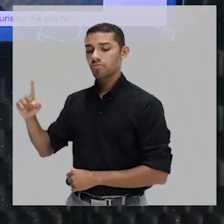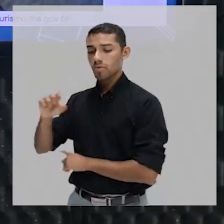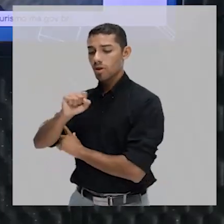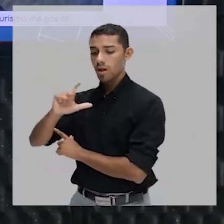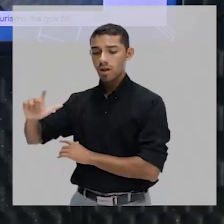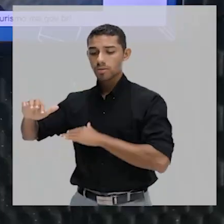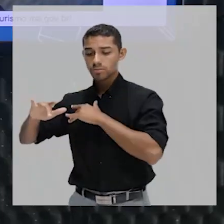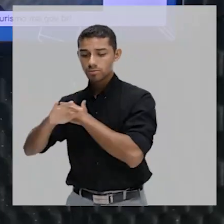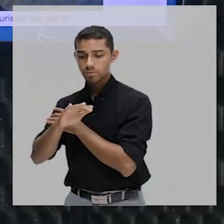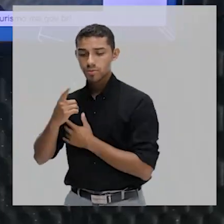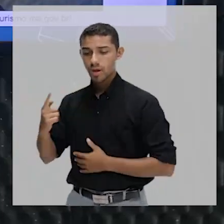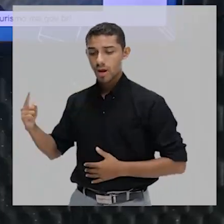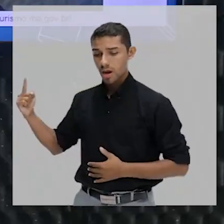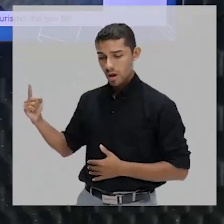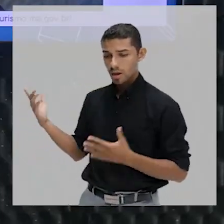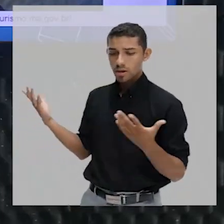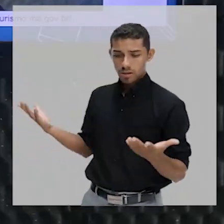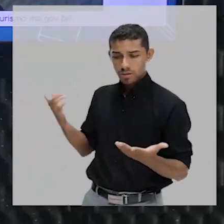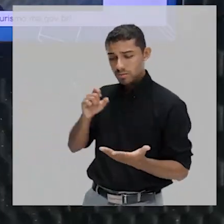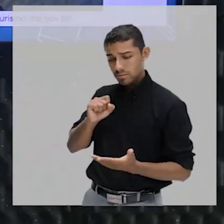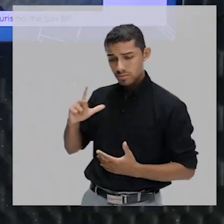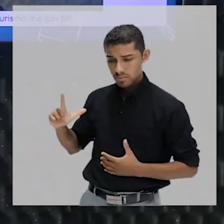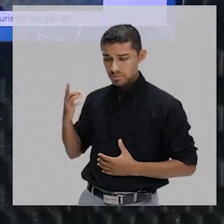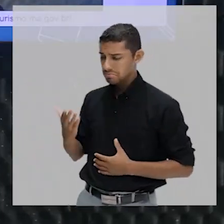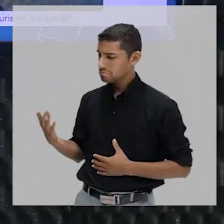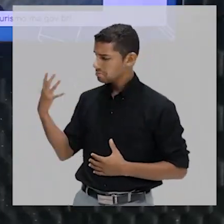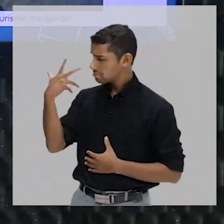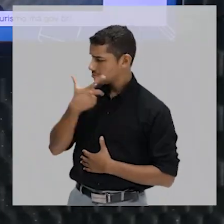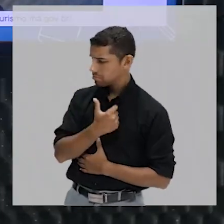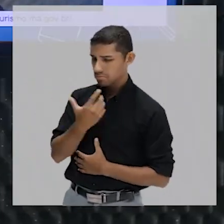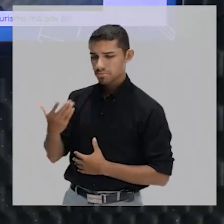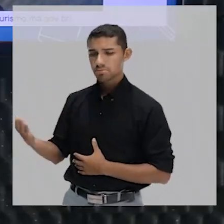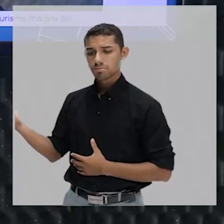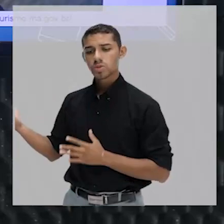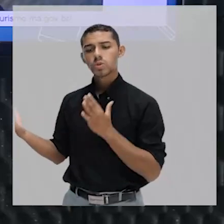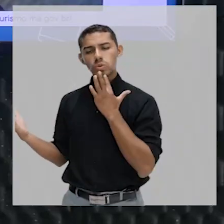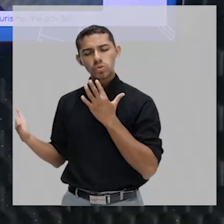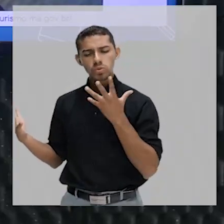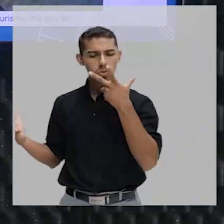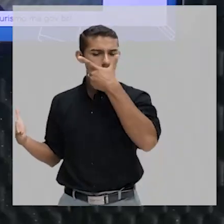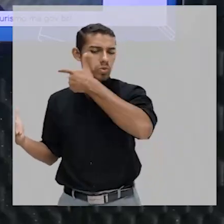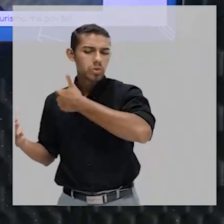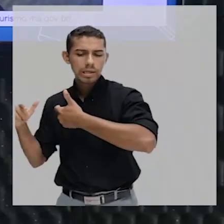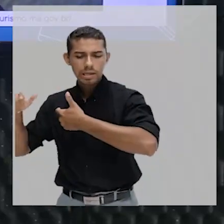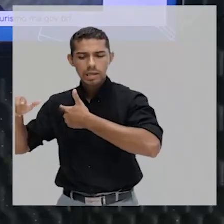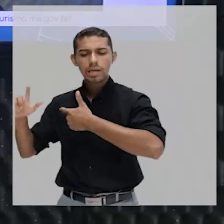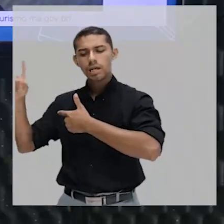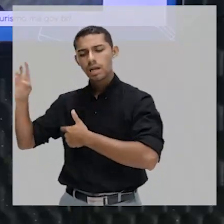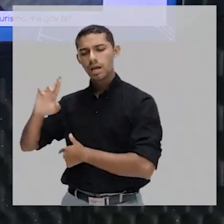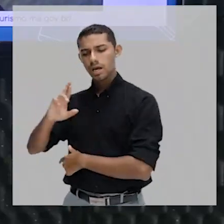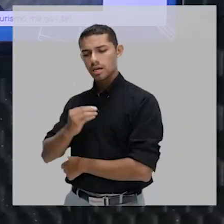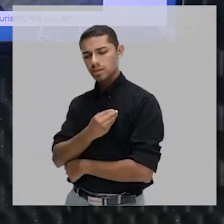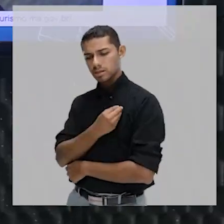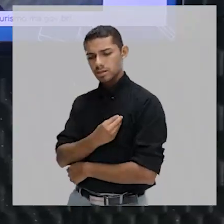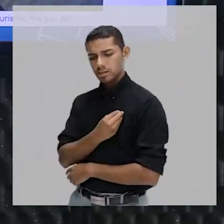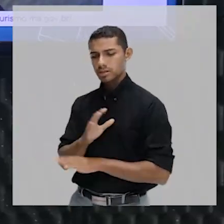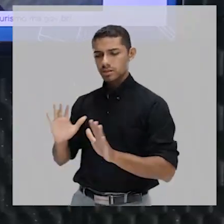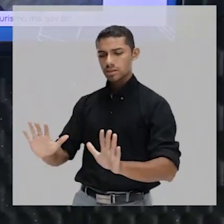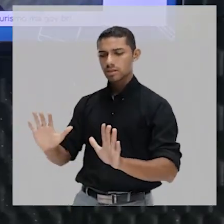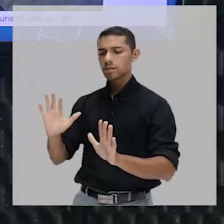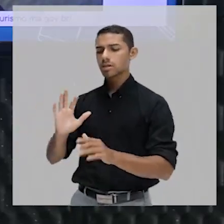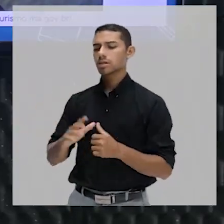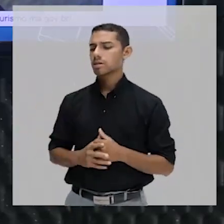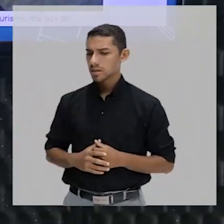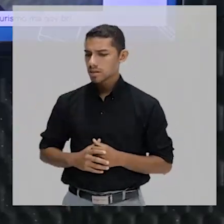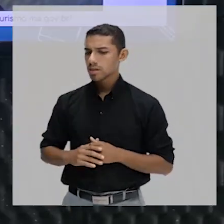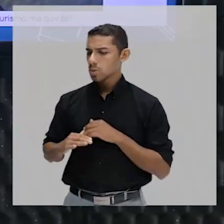né, é um dos nossos cartões postais, aqui a visão aqui, né, do Palácio dos Leões, ali no centro histórico. Isso aqui é uma paisagem, né? Quando a gente olha, a gente já